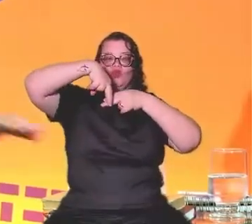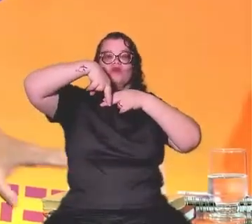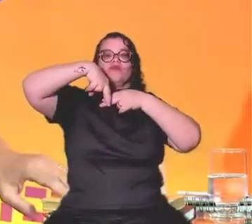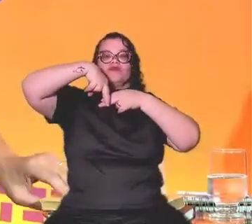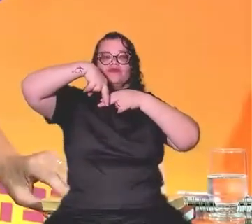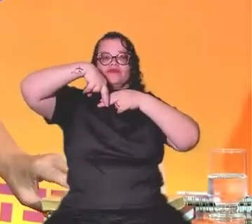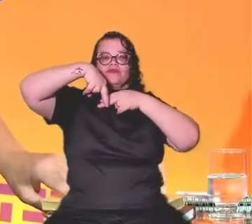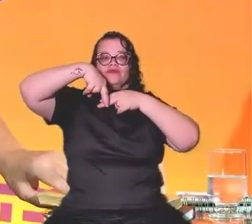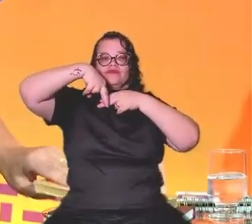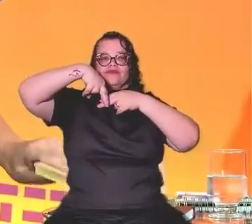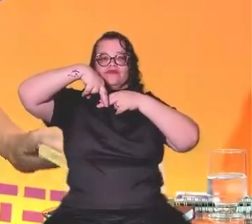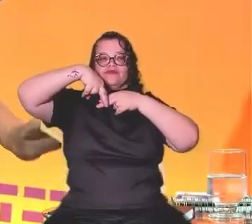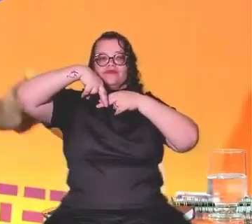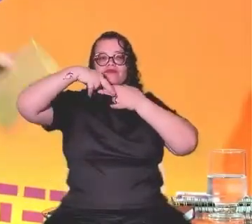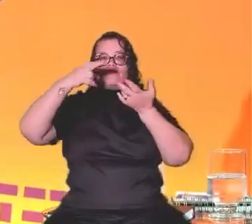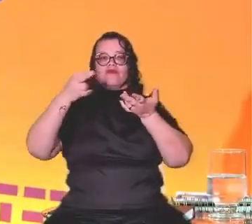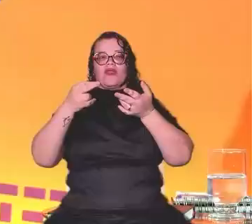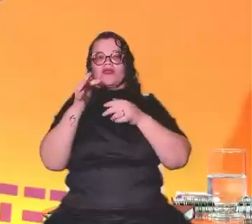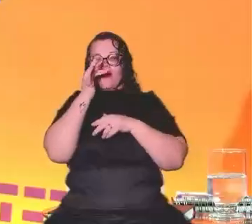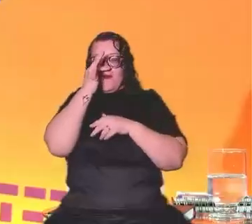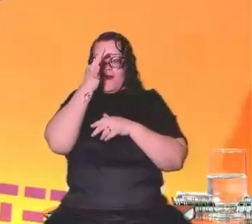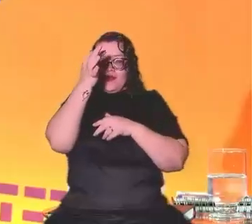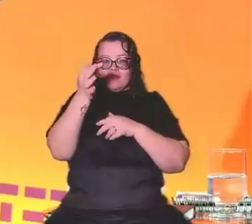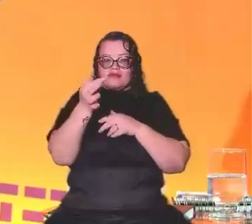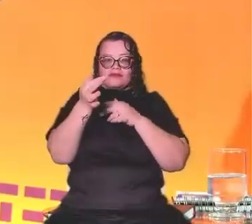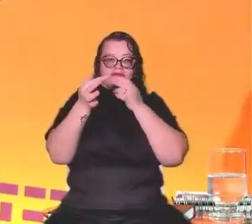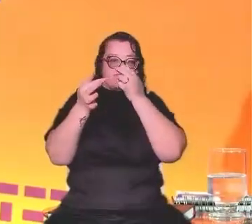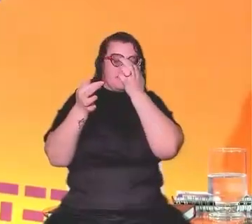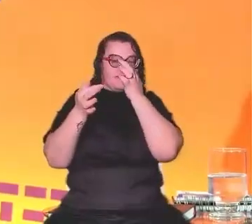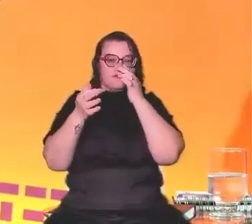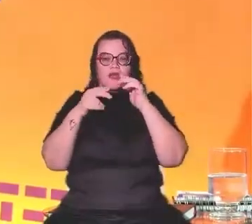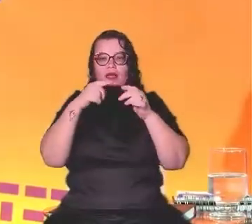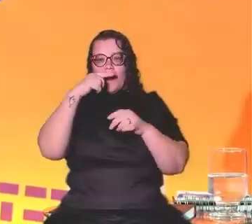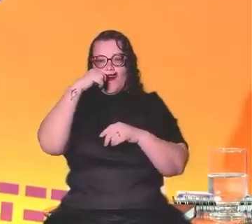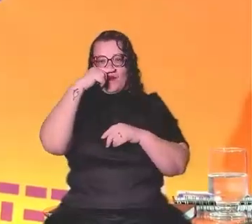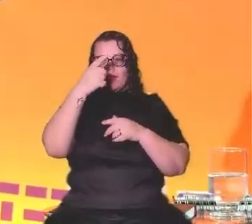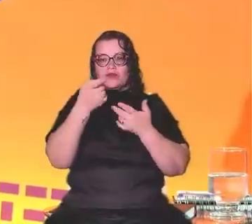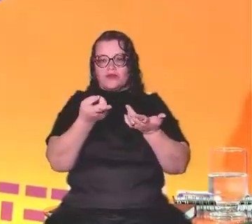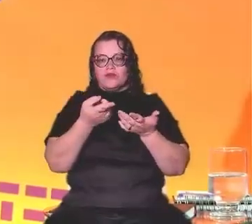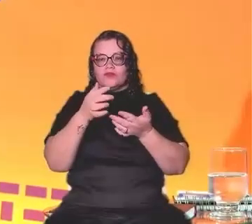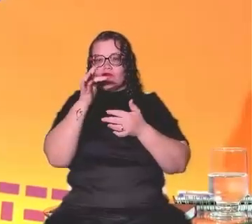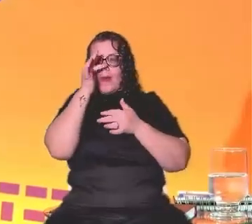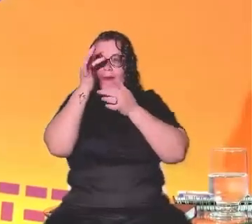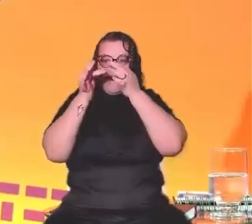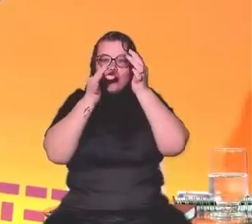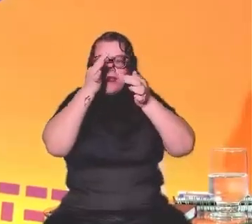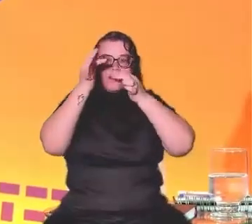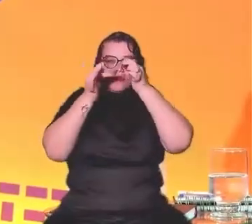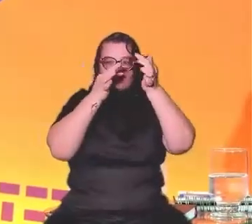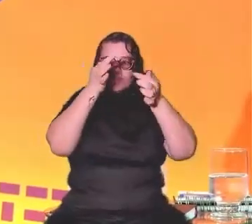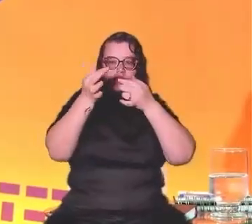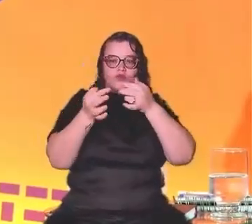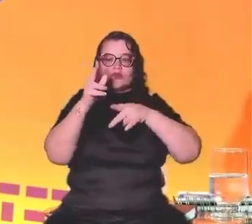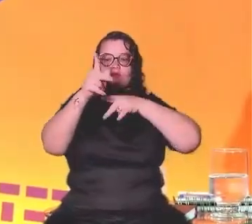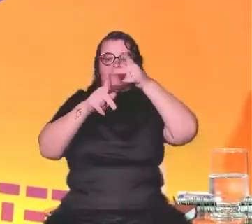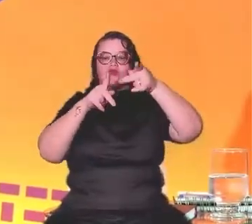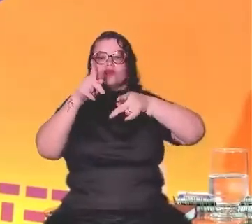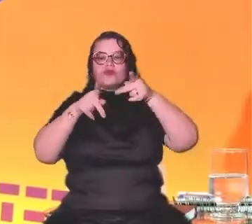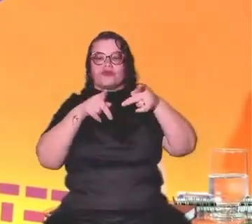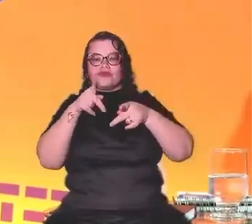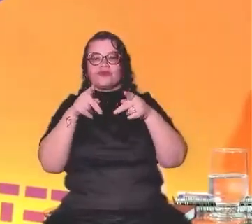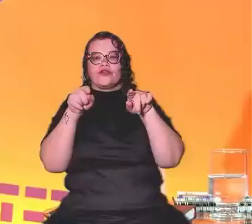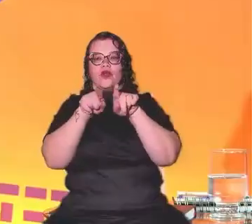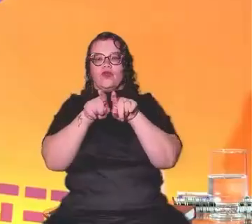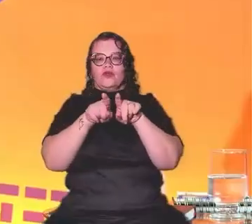Rosa do Povo, especificamente, né? Eu fiz questão, a gente que é historiador, que eu também me aventuro pela história, eu